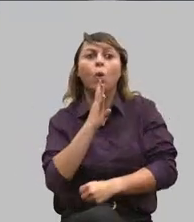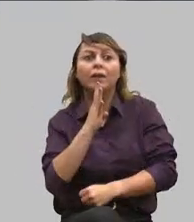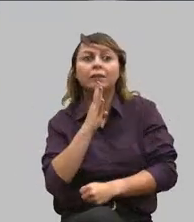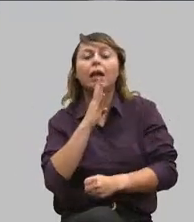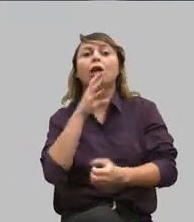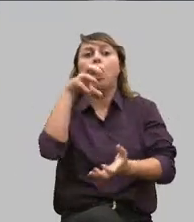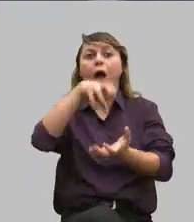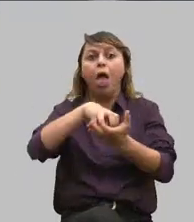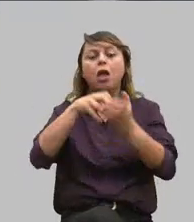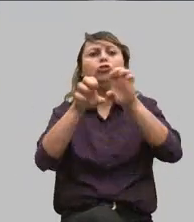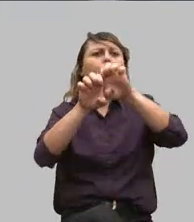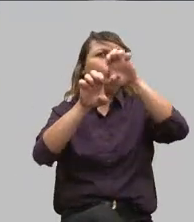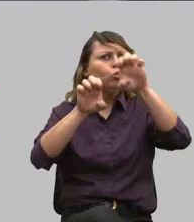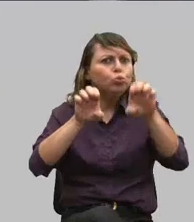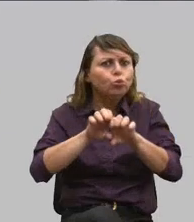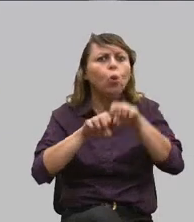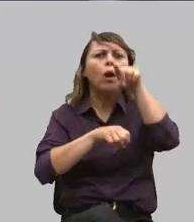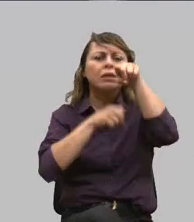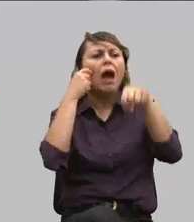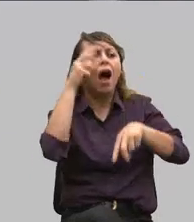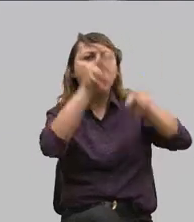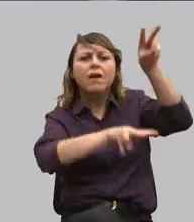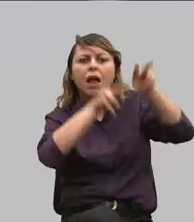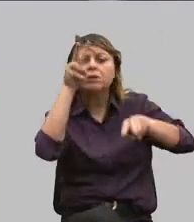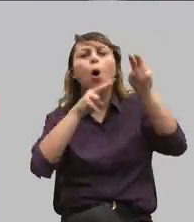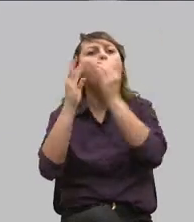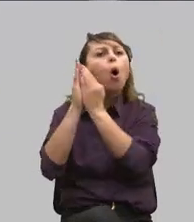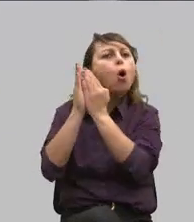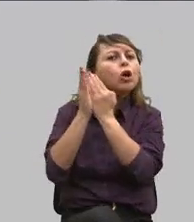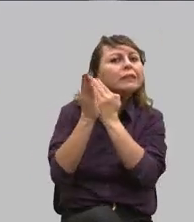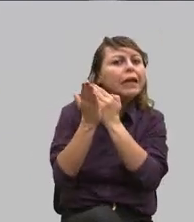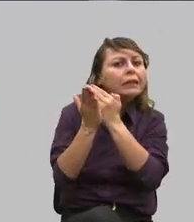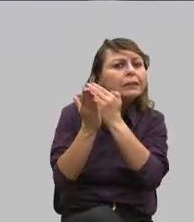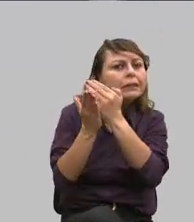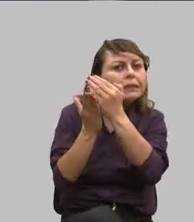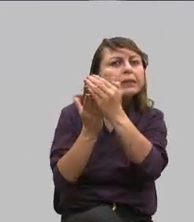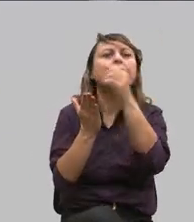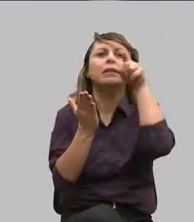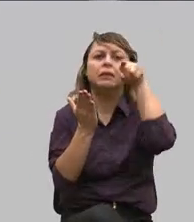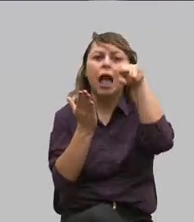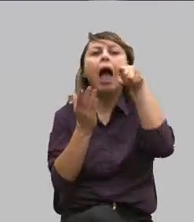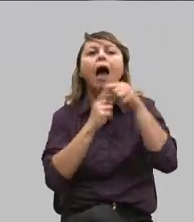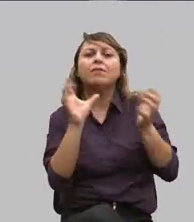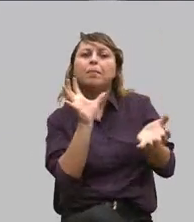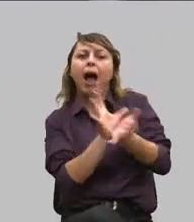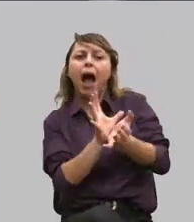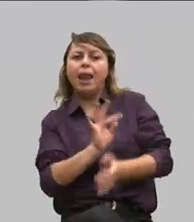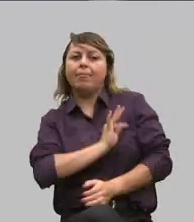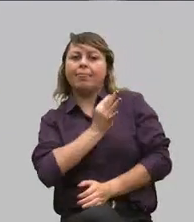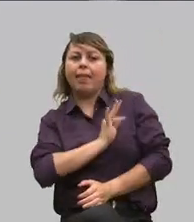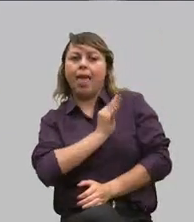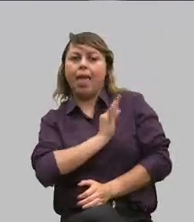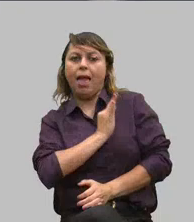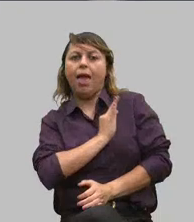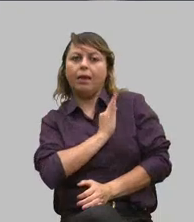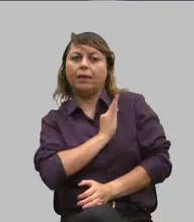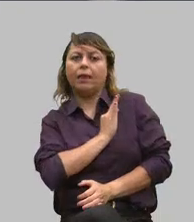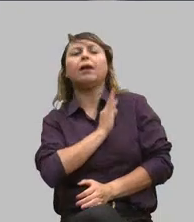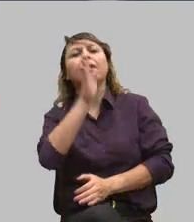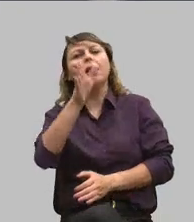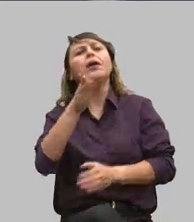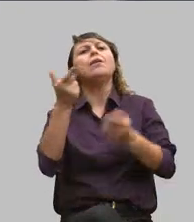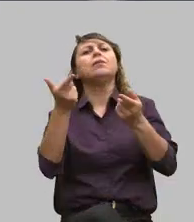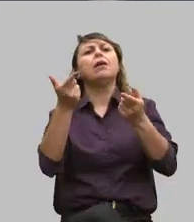estruturada eh as avaliações começam E aí cabe a nossa área técnica tá encaminhando as informações de forma